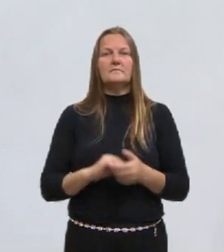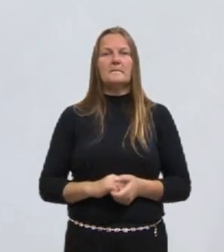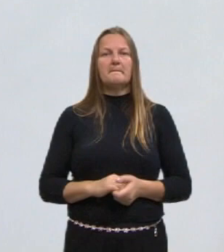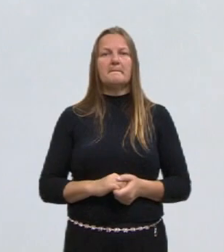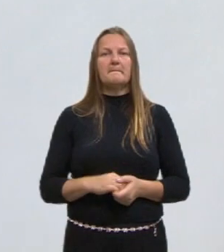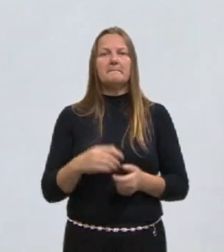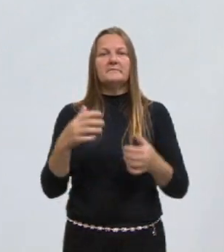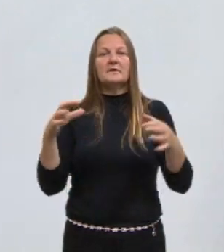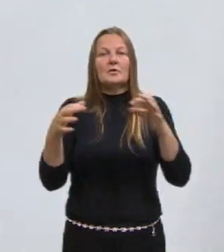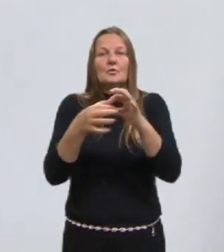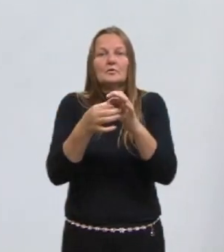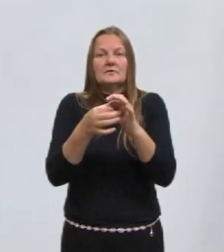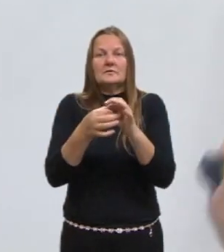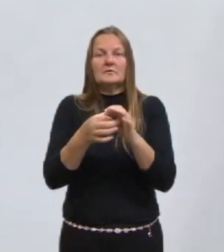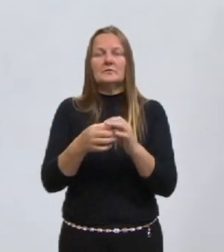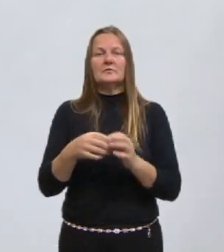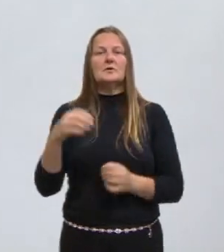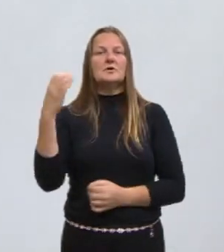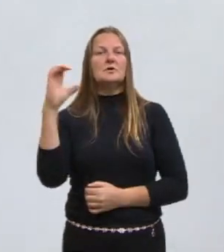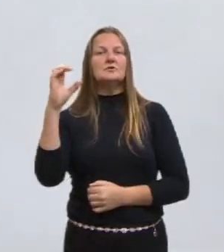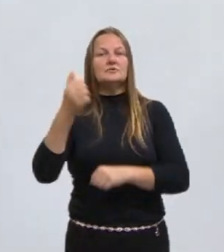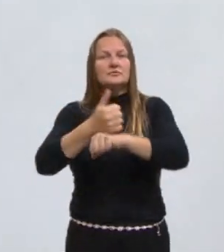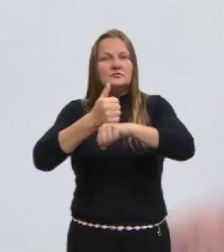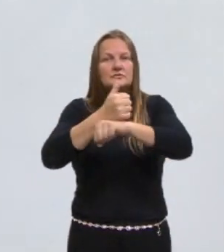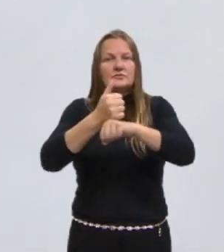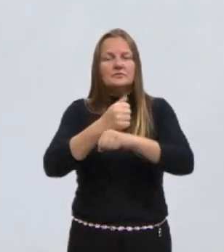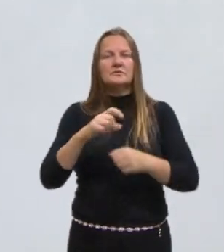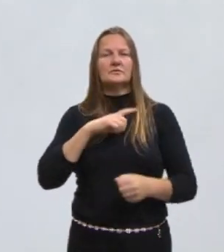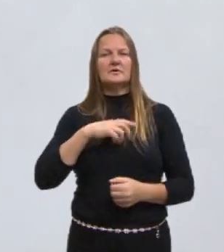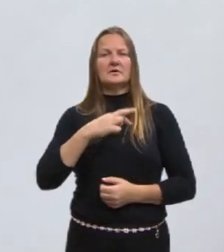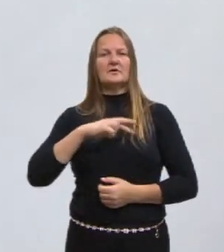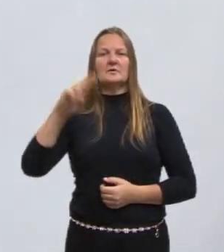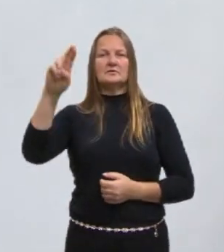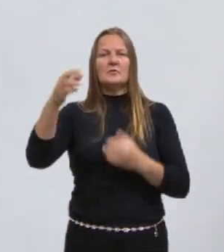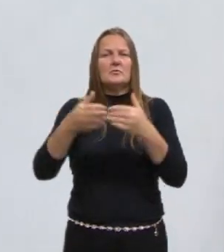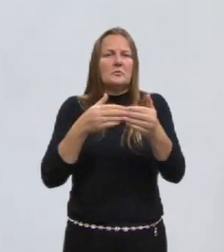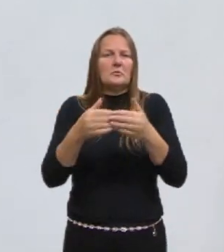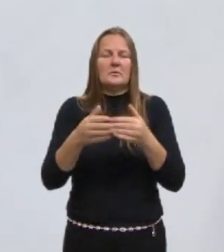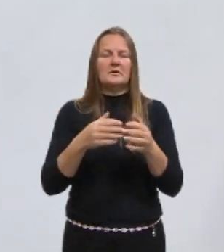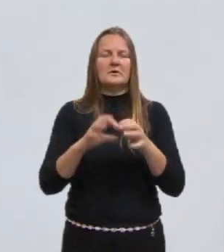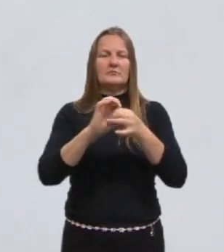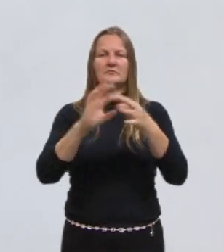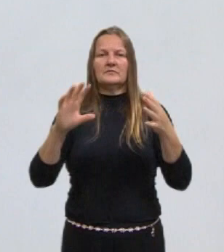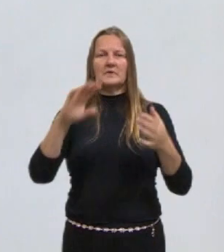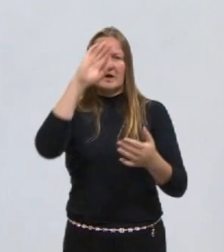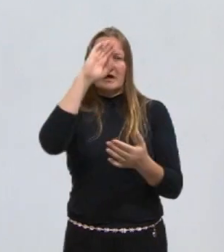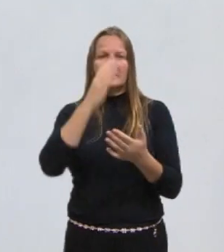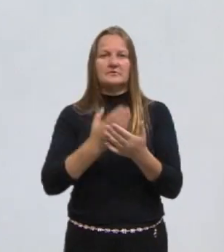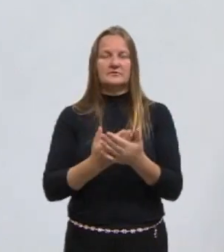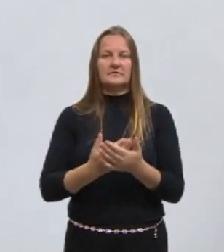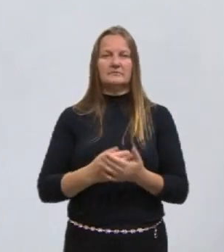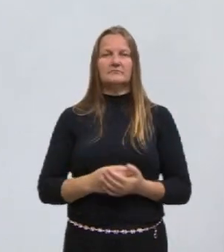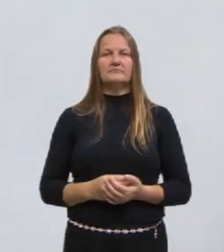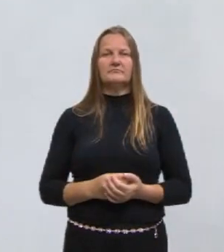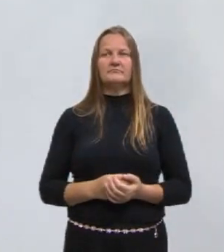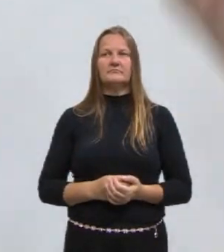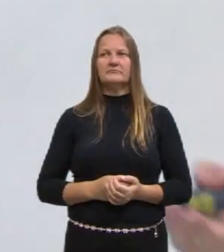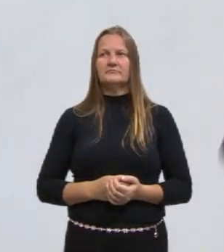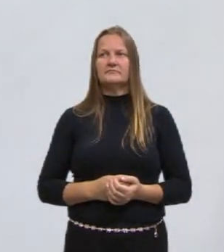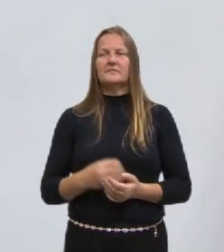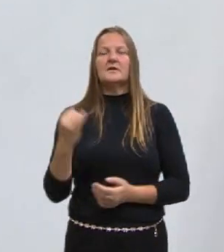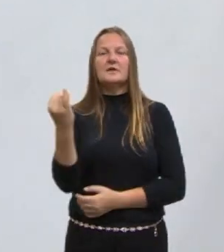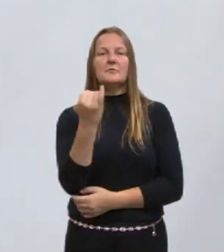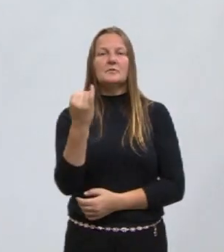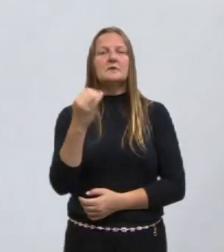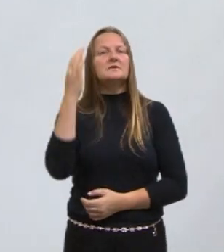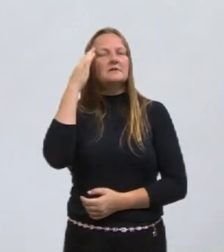conectando, mas assim, qualquer cientista tem a sua religião, enfim, é a questão de acreditar. Aqui não está, o importante é